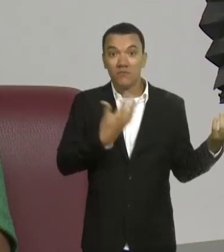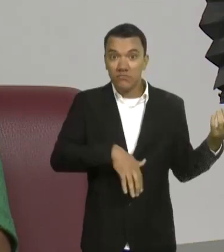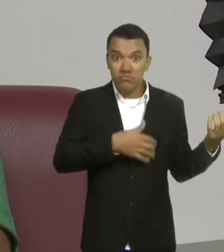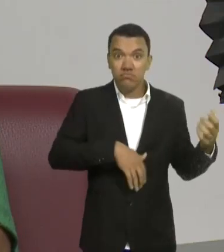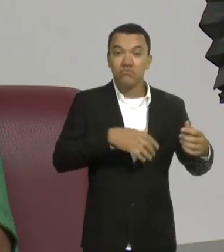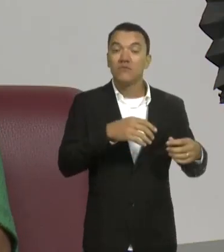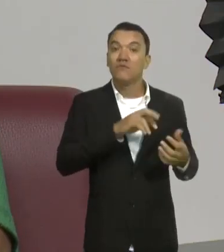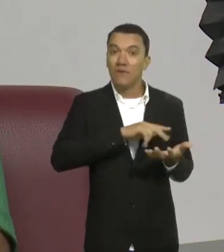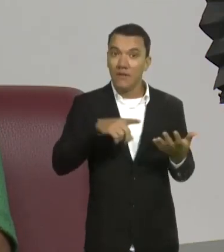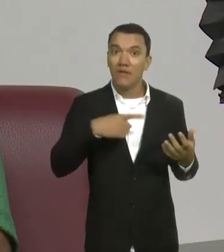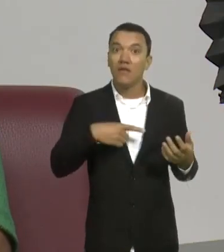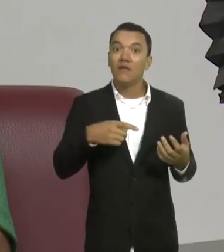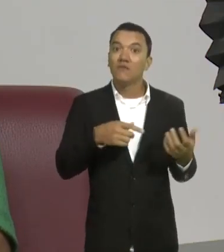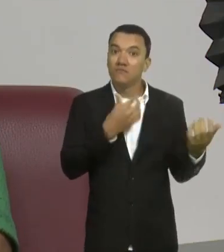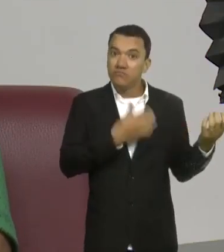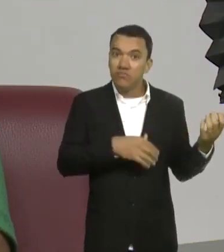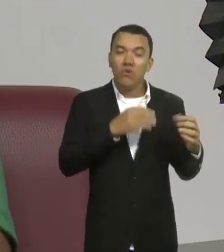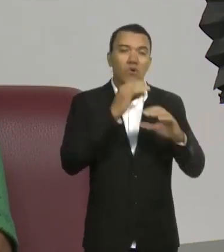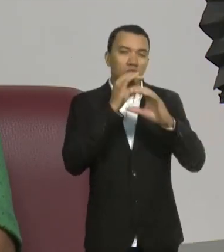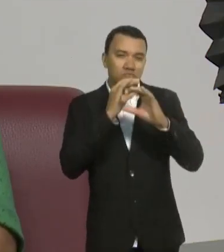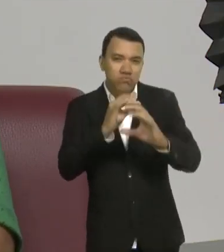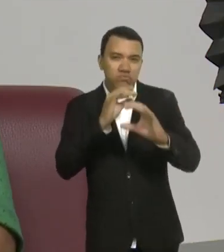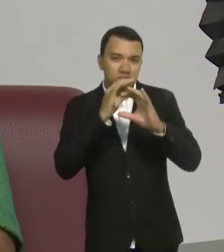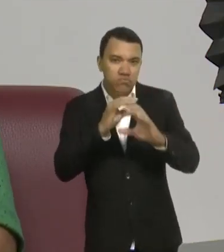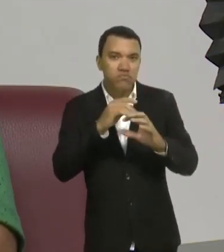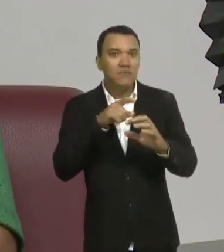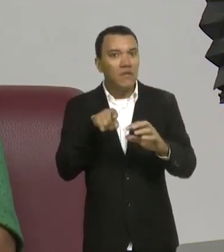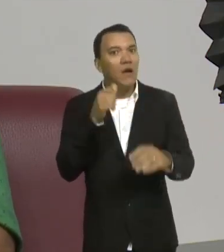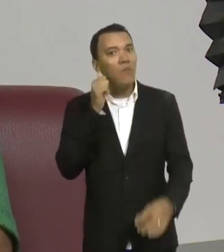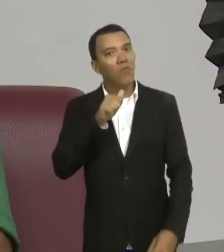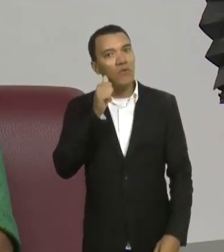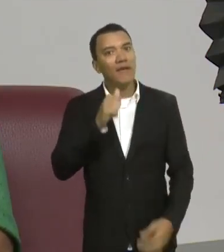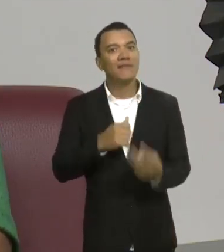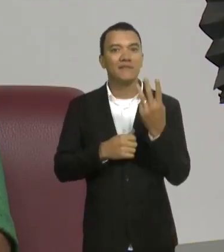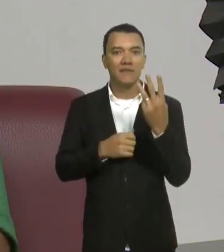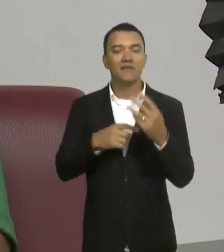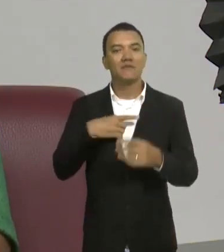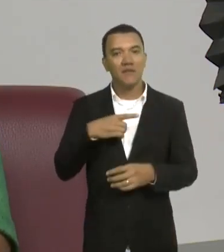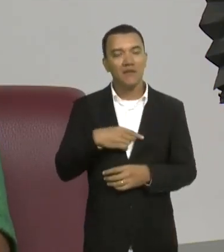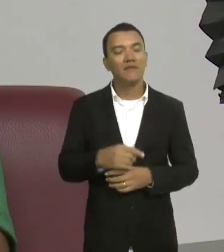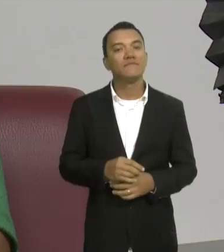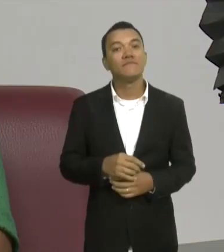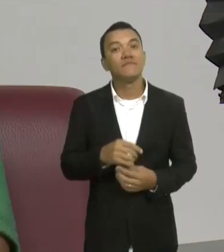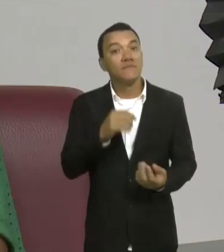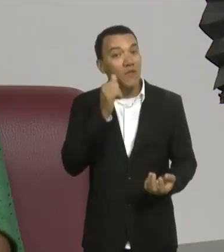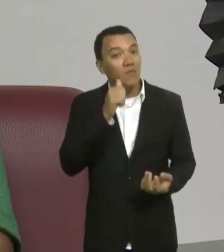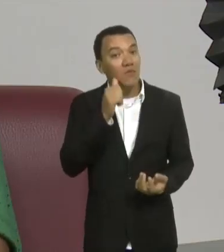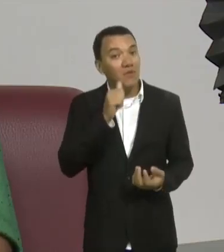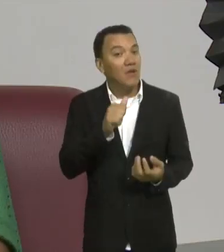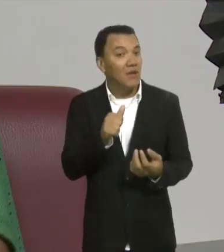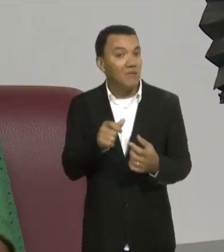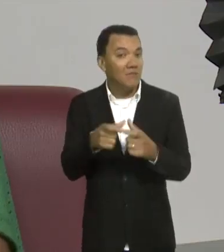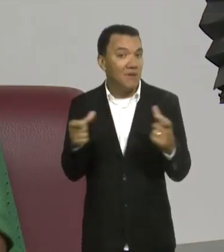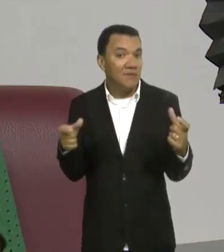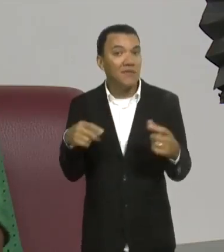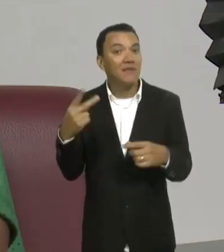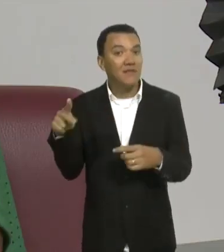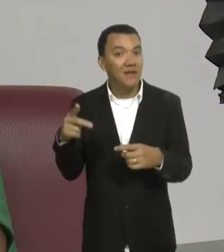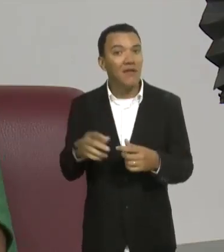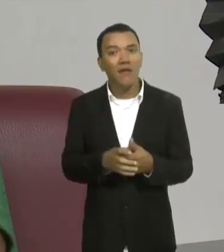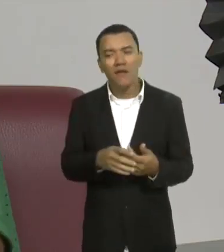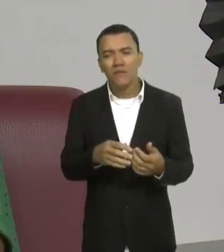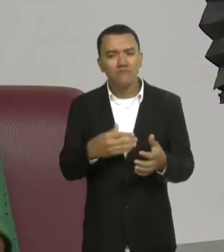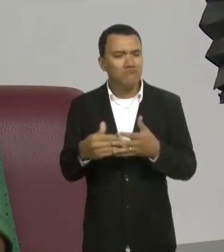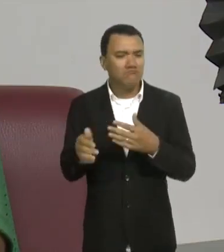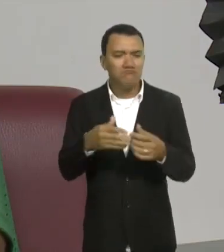tocando instrumentos de sopro na orquestra. Então a gente, assim, a mulher, ela domina aonde ela quer,